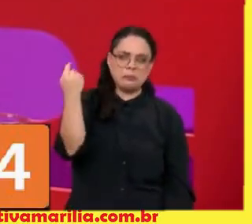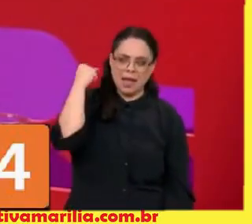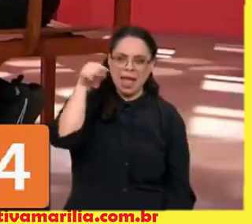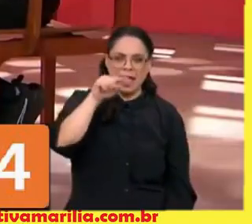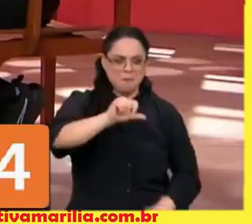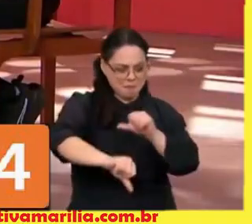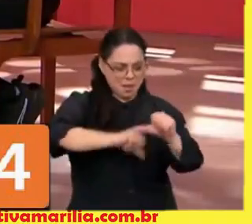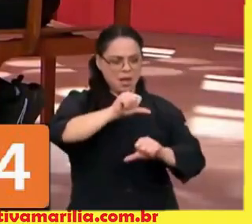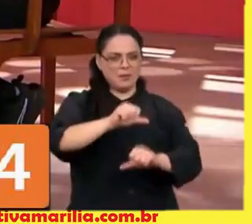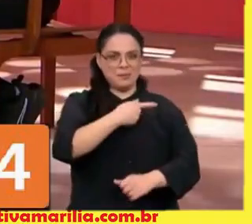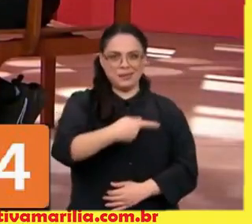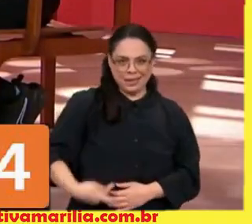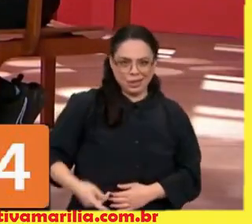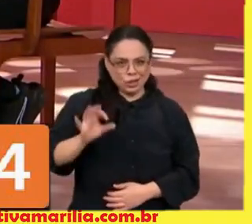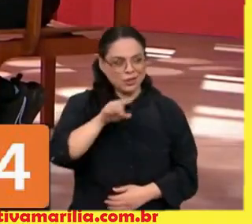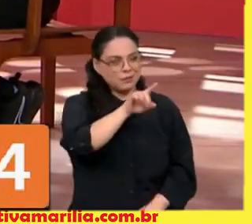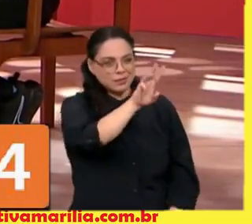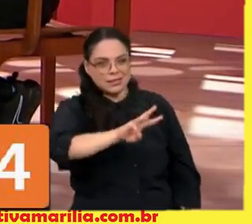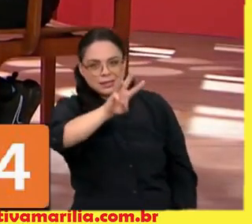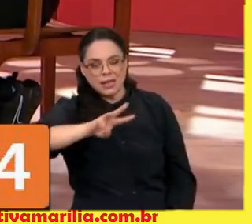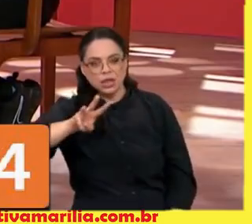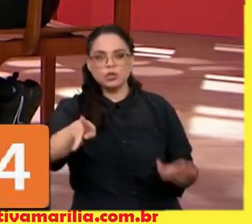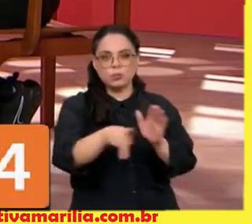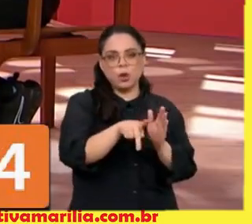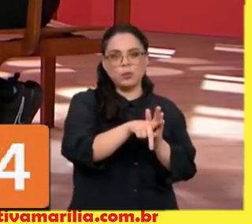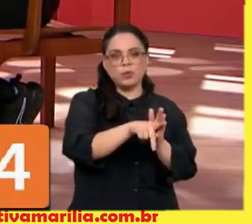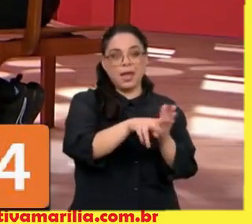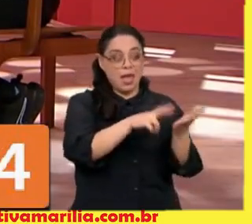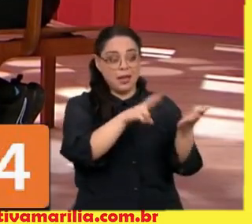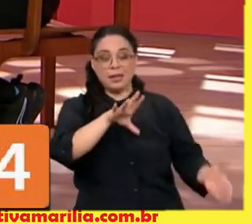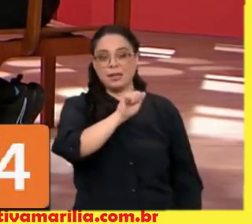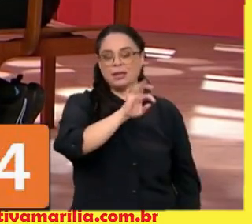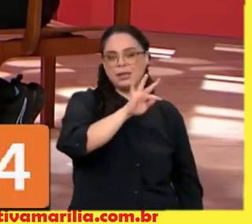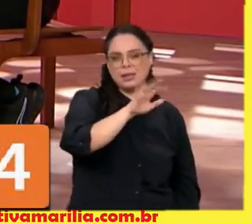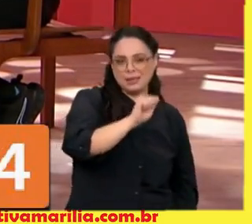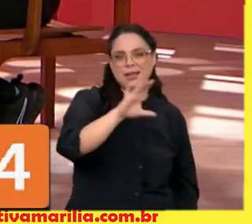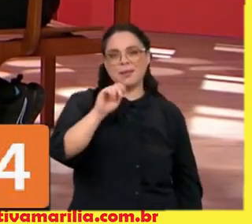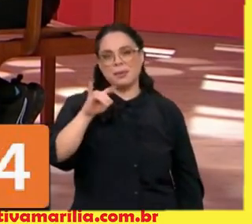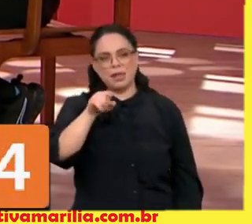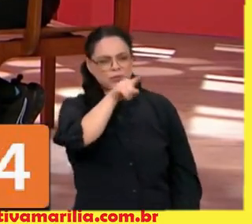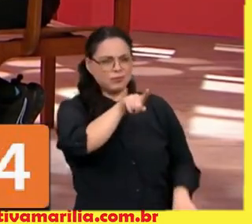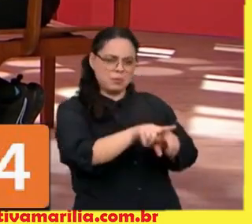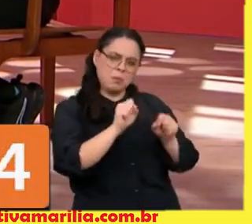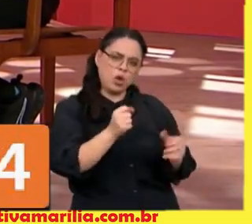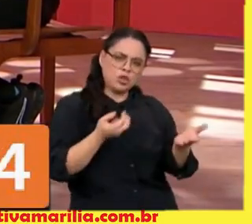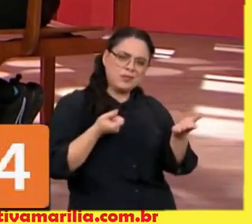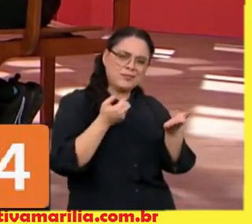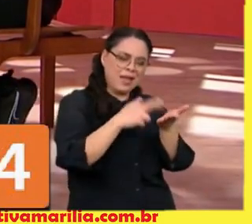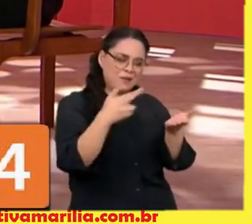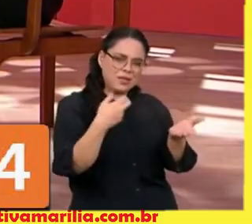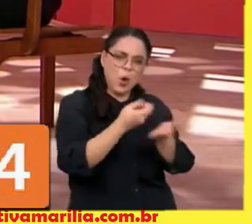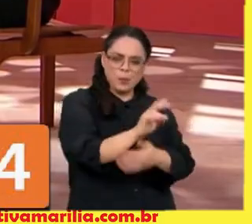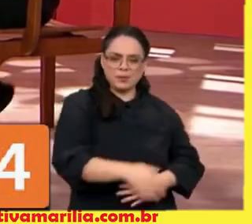Enfim. O pessoal pode acessar o site da Carta Capital que vai encontrar. Pode acessar o site, mas pode também comprar revista de vez em quando. Tá bom. E acaba com a